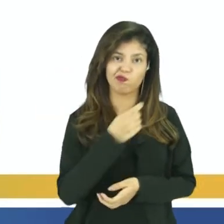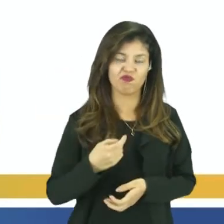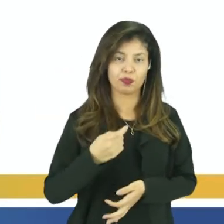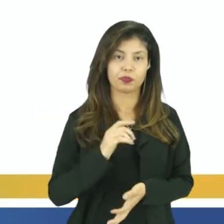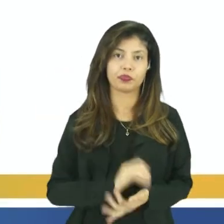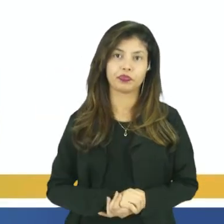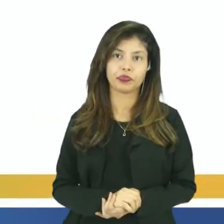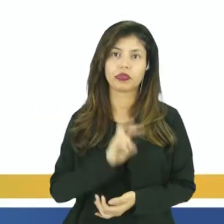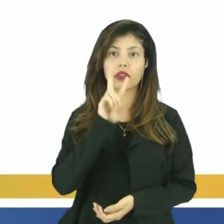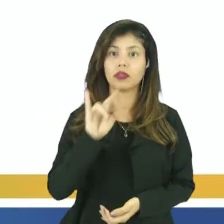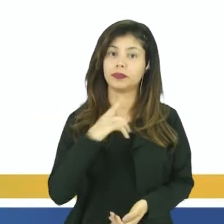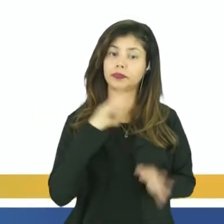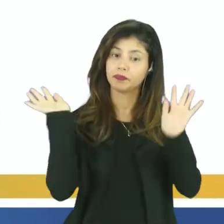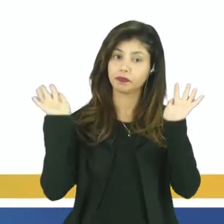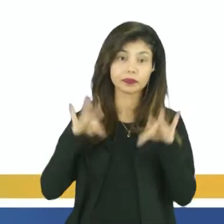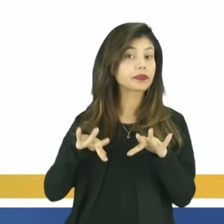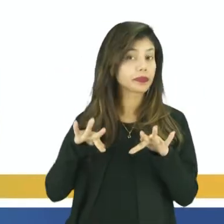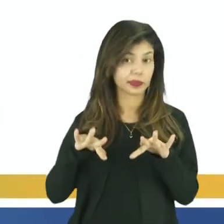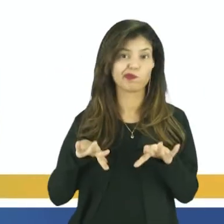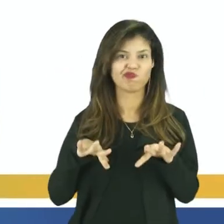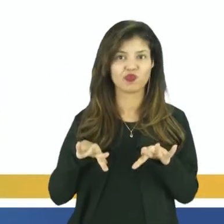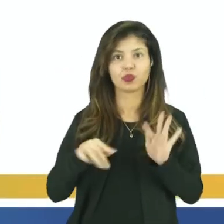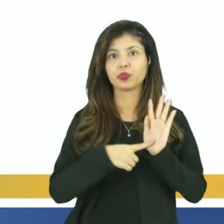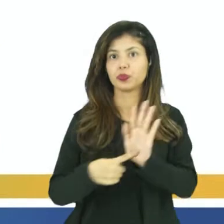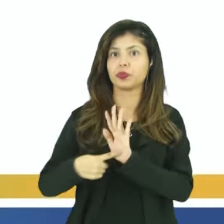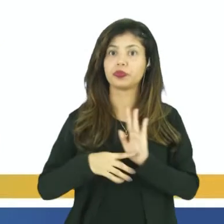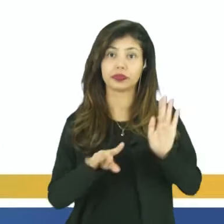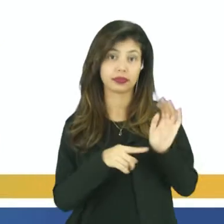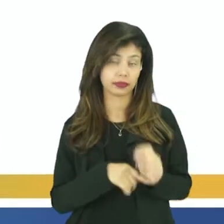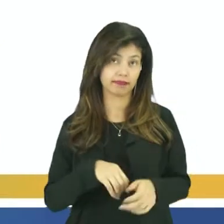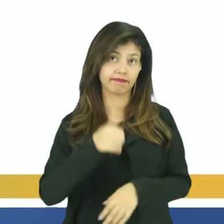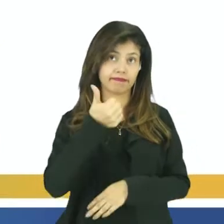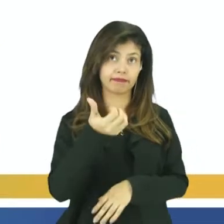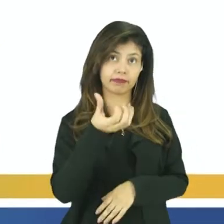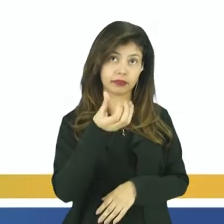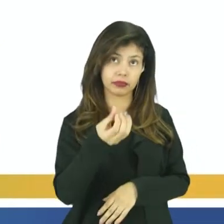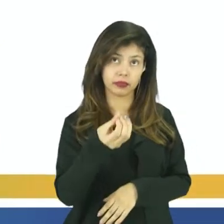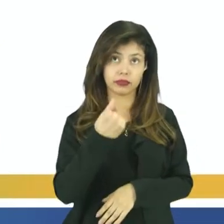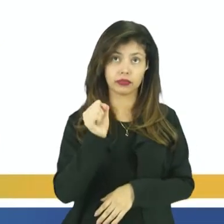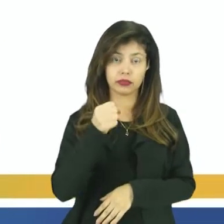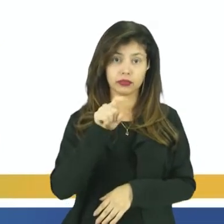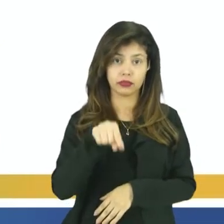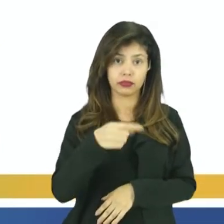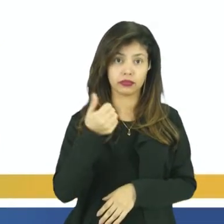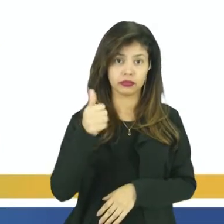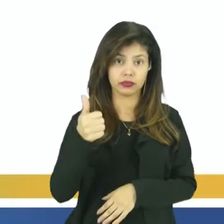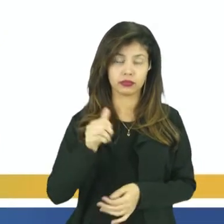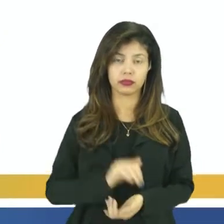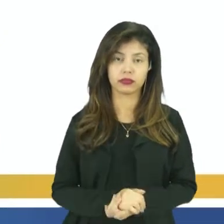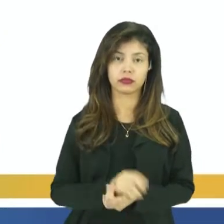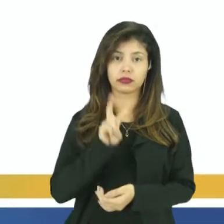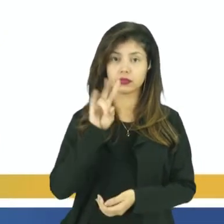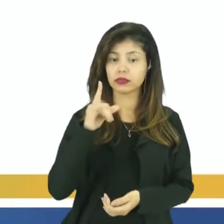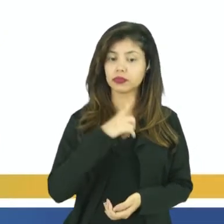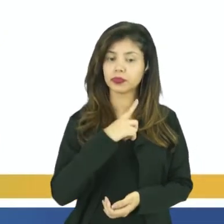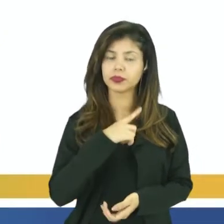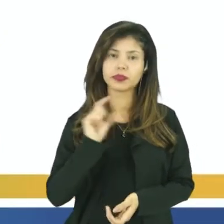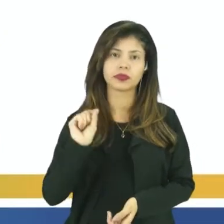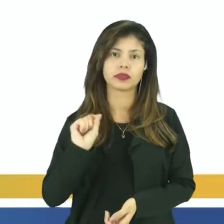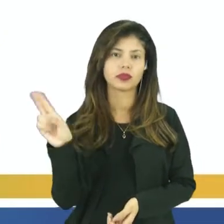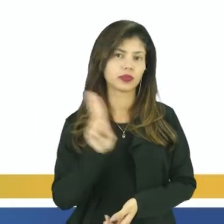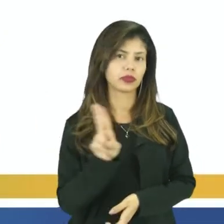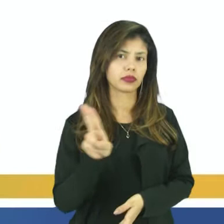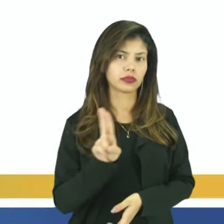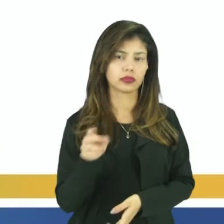x, e ele vai finalizar em 68,11, que será nomenclaturado